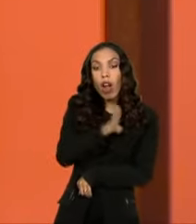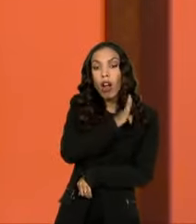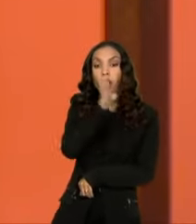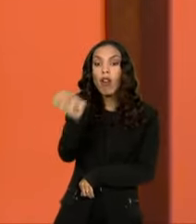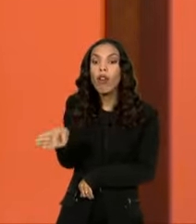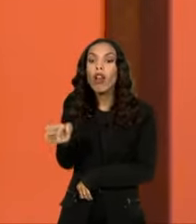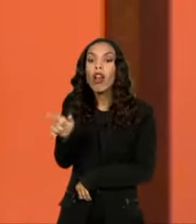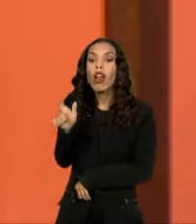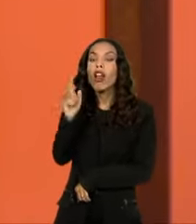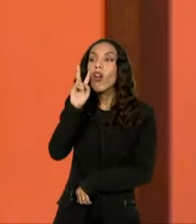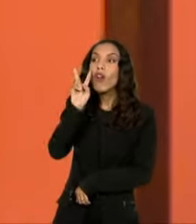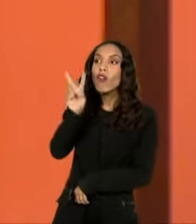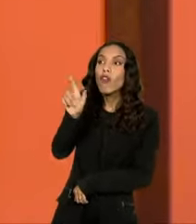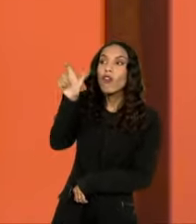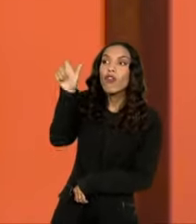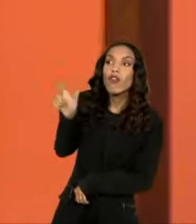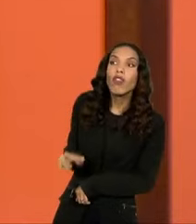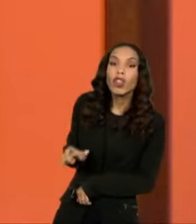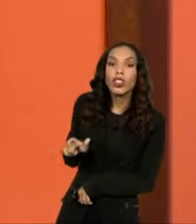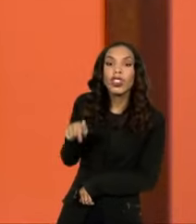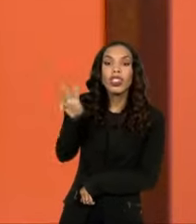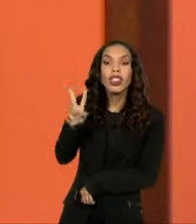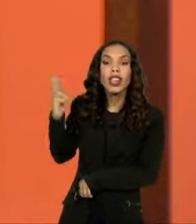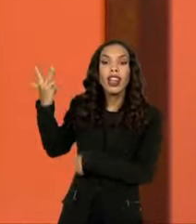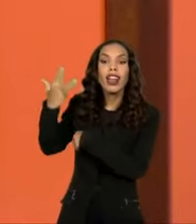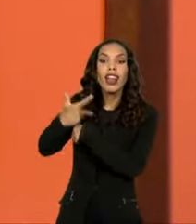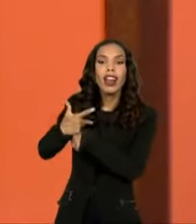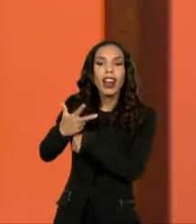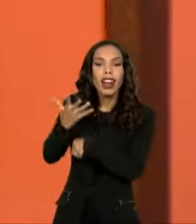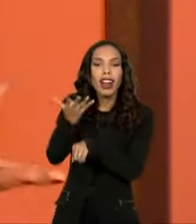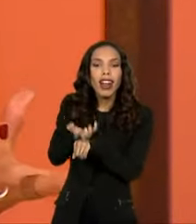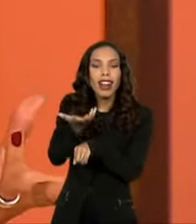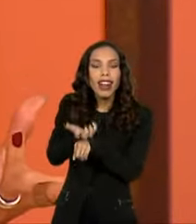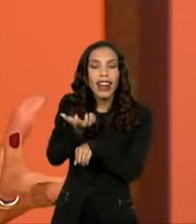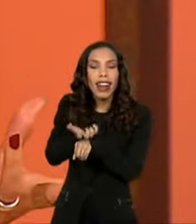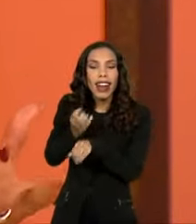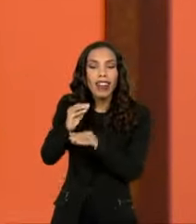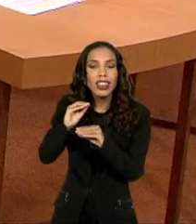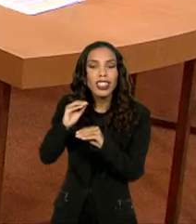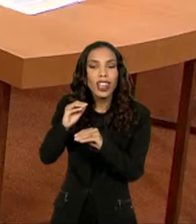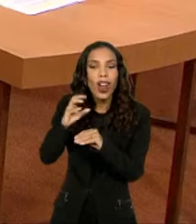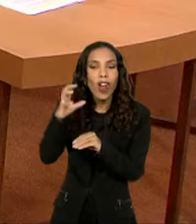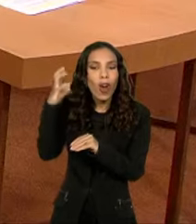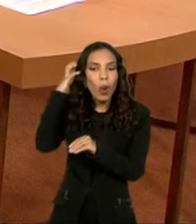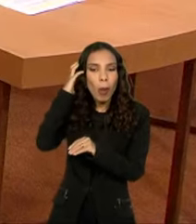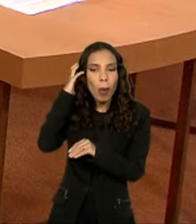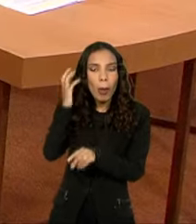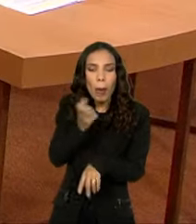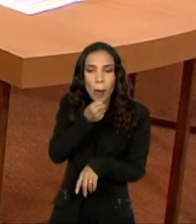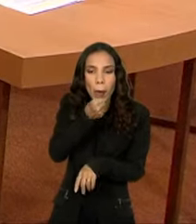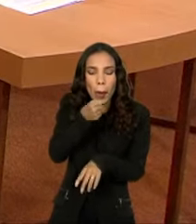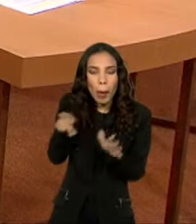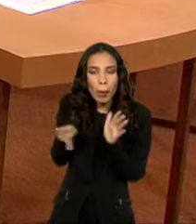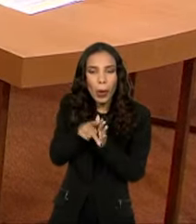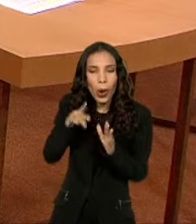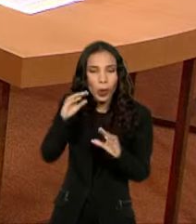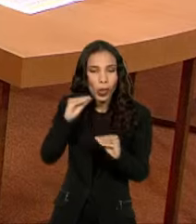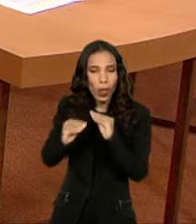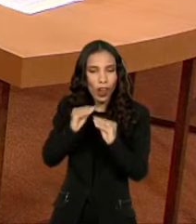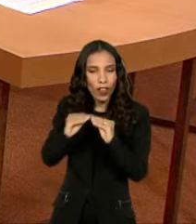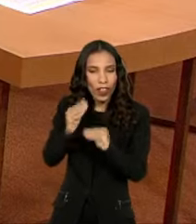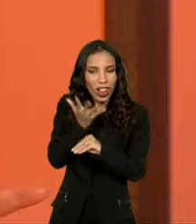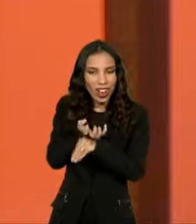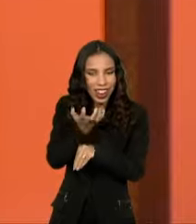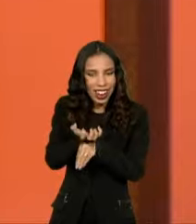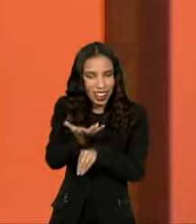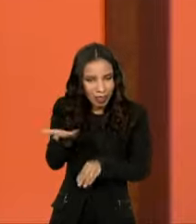eu vejo fazendo uma gravação de uma radionovela? Quem? Sérgio Chapelein. Primeira vez que eu vi o Chapelein na vida foi na